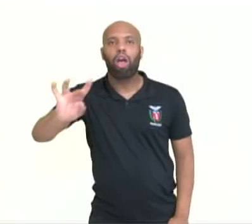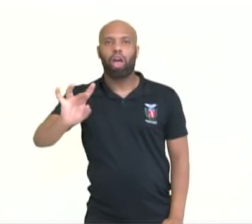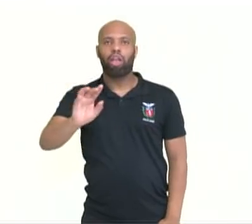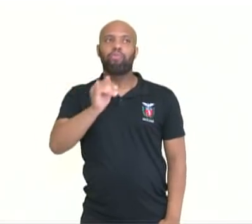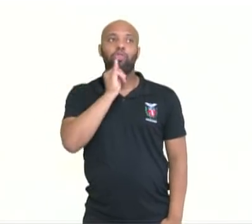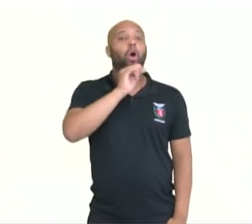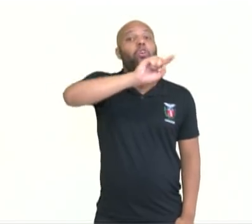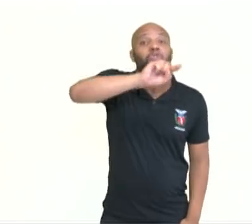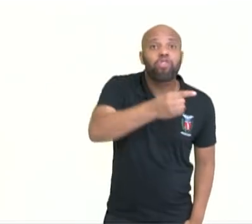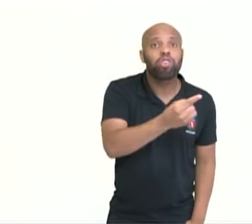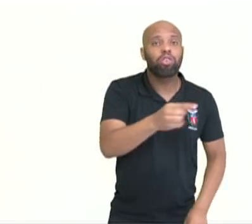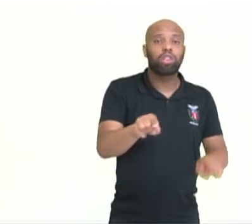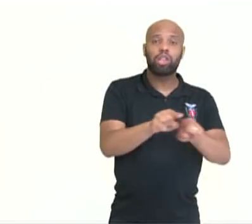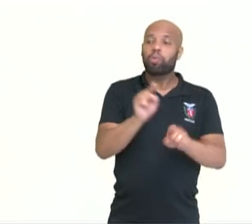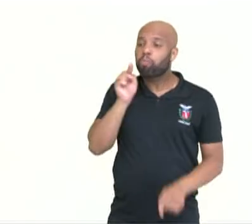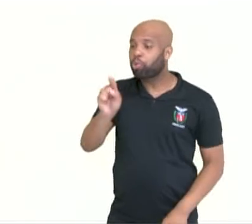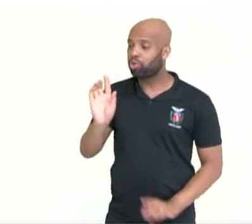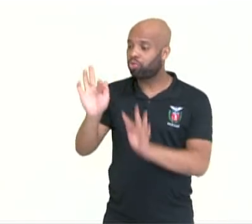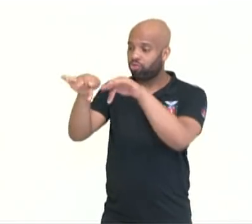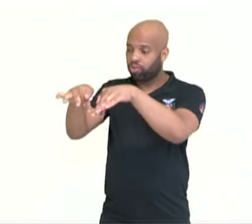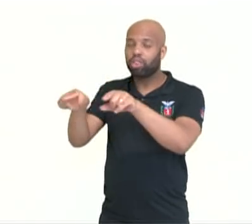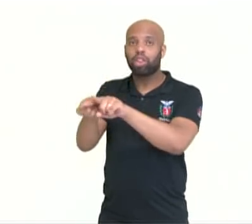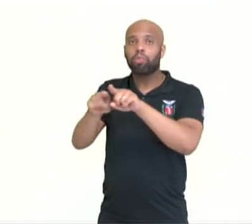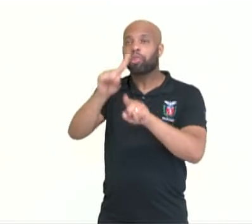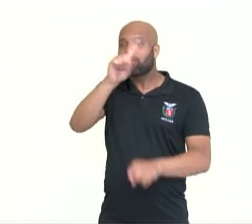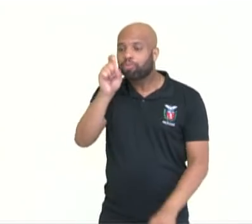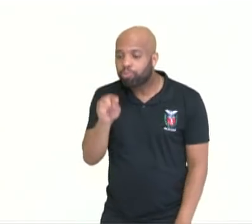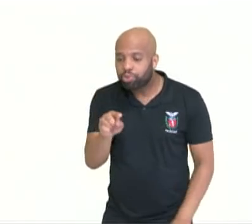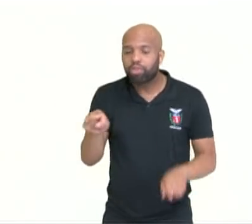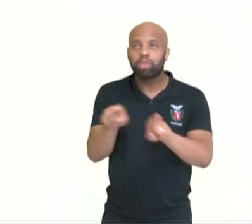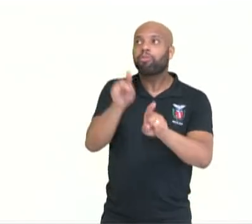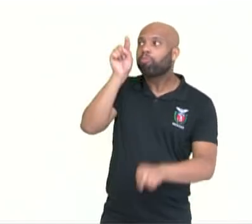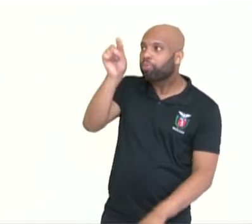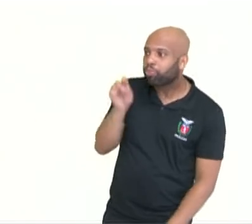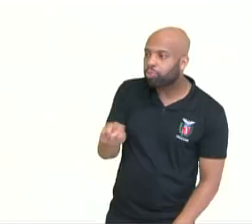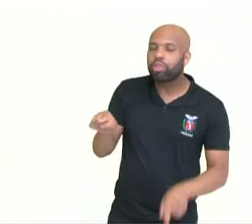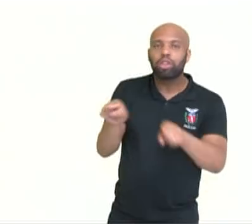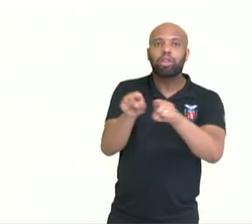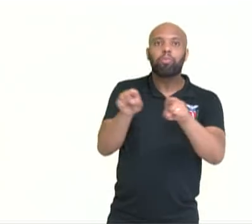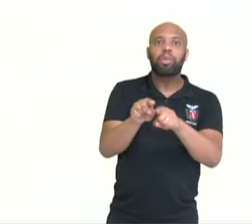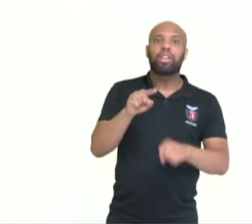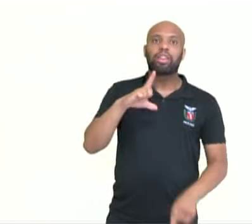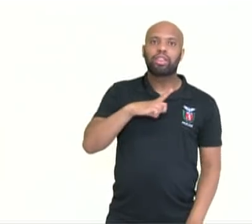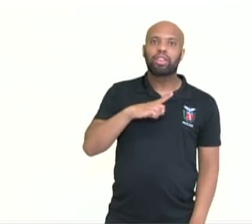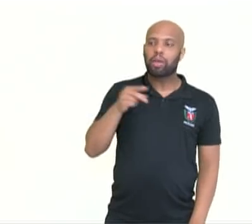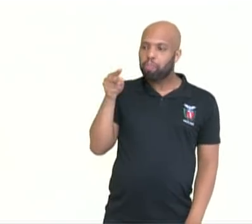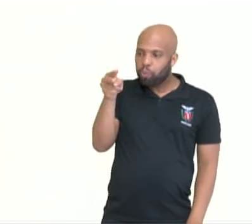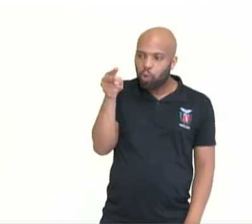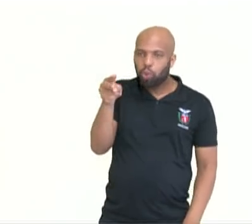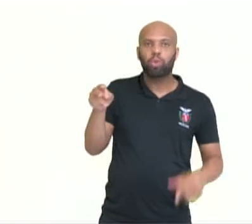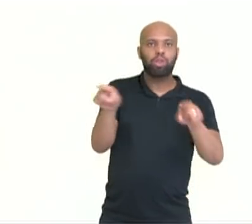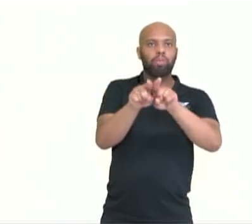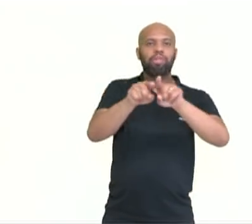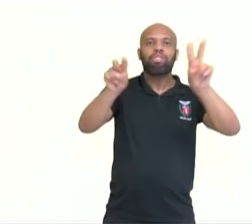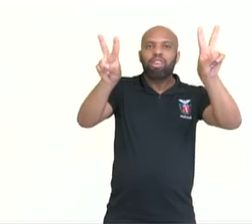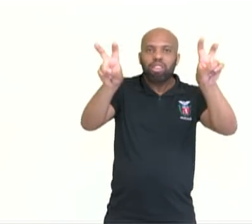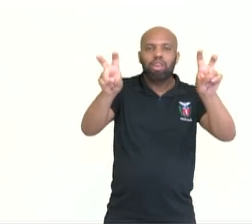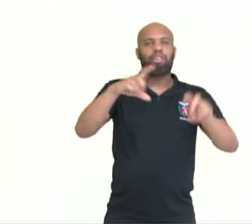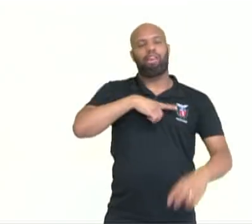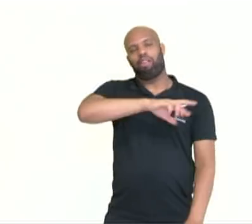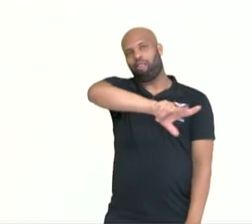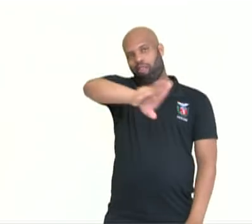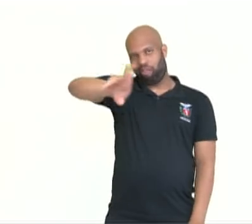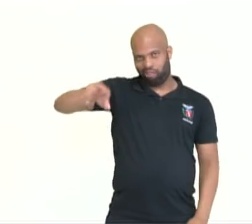o ponto final, o ponto de interrogação, o ponto de exclamação, os dois pontos, o travessão e as aspas. Ou